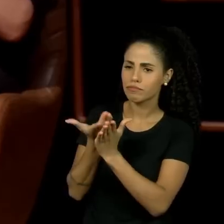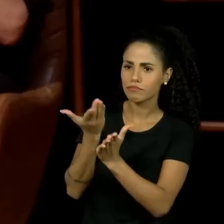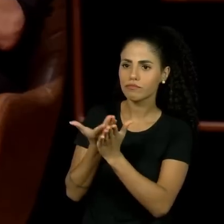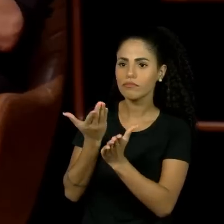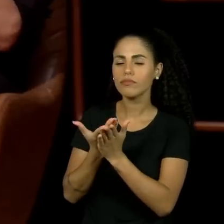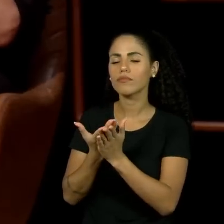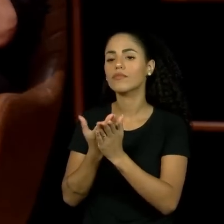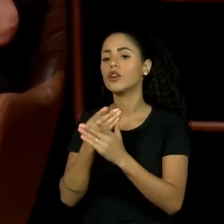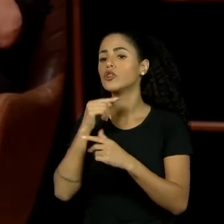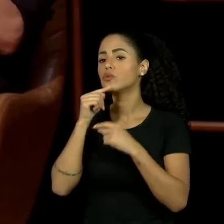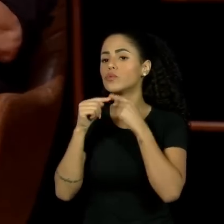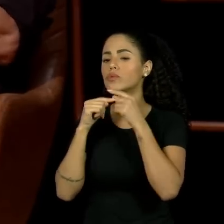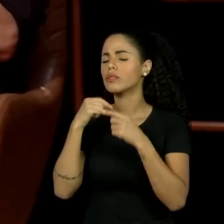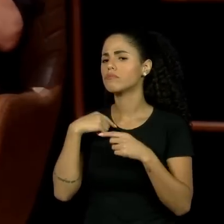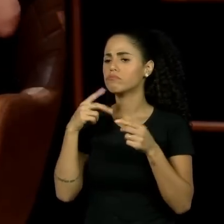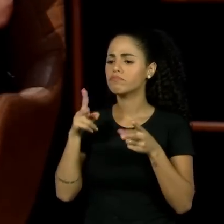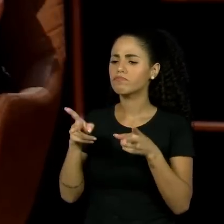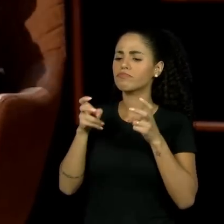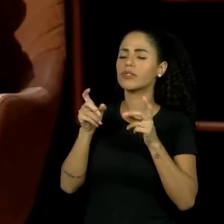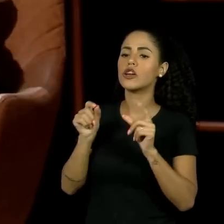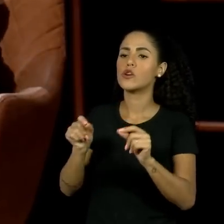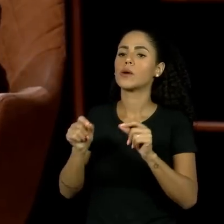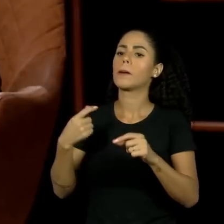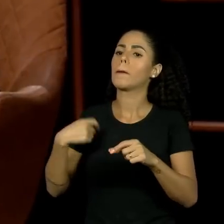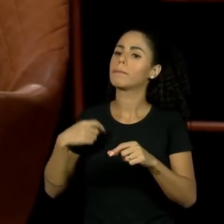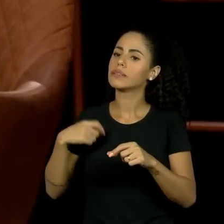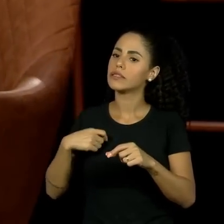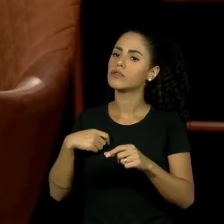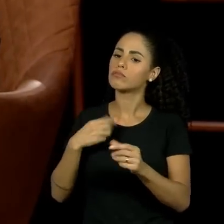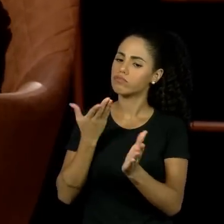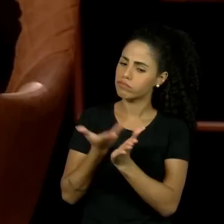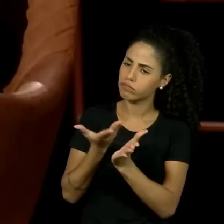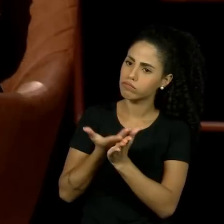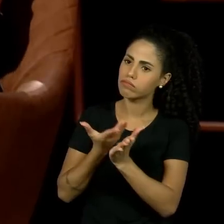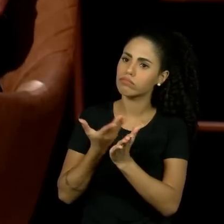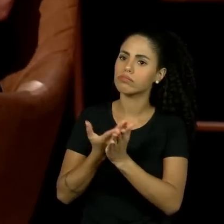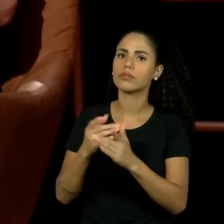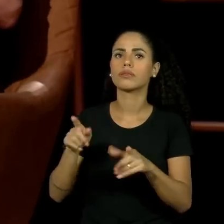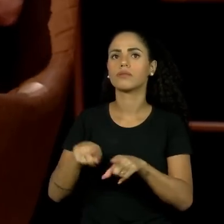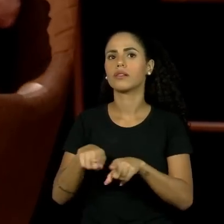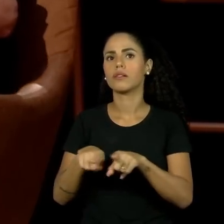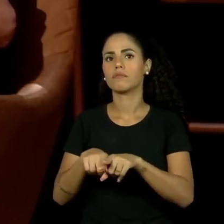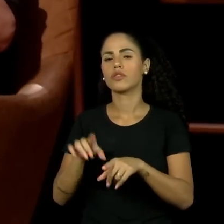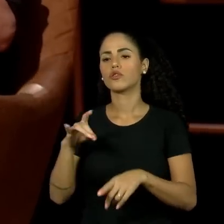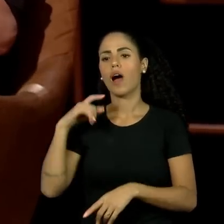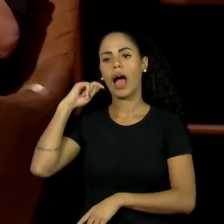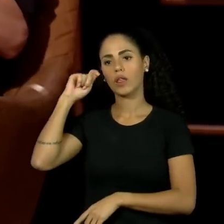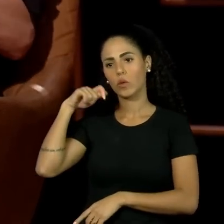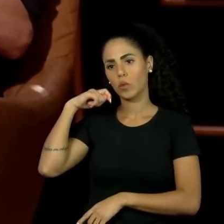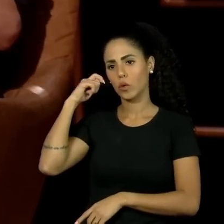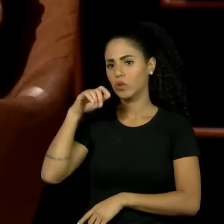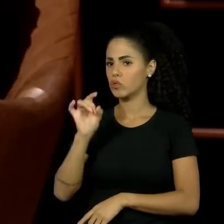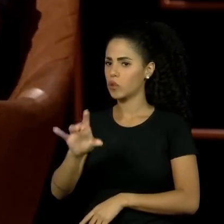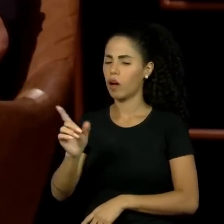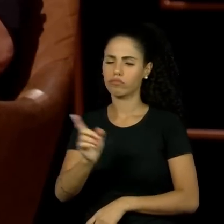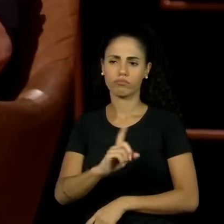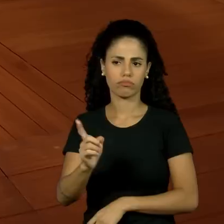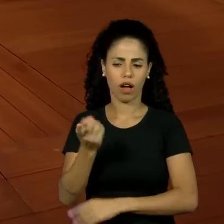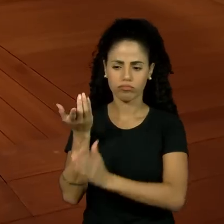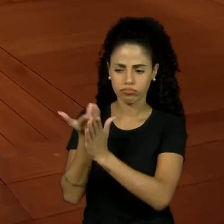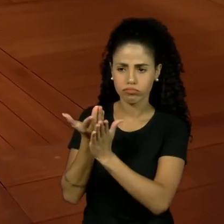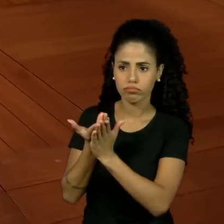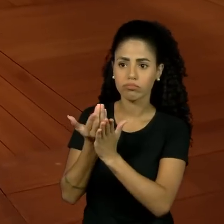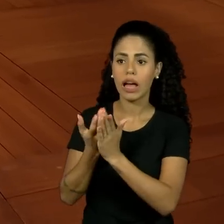dúvida, eu vi que eu precisava também me produzir. Não adiantava eu só ser ator. Nessa época eu ainda